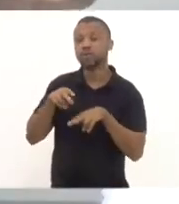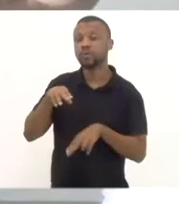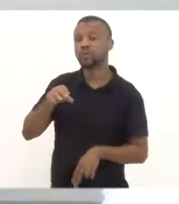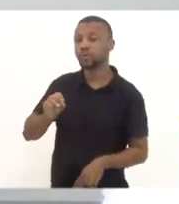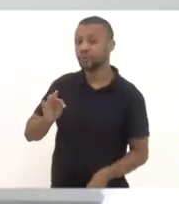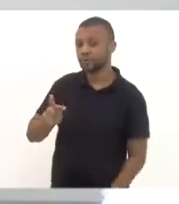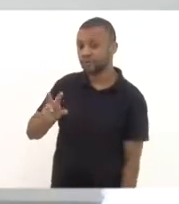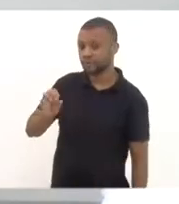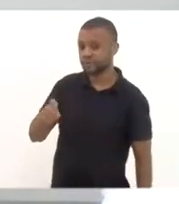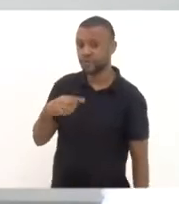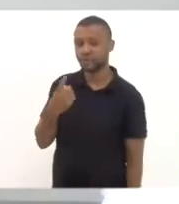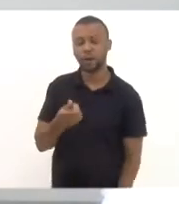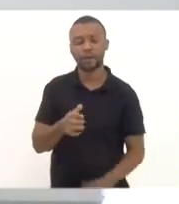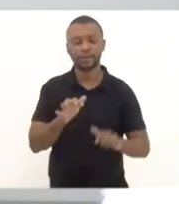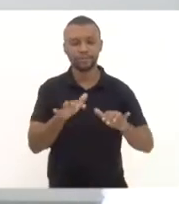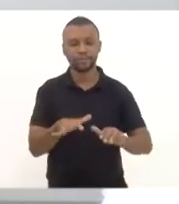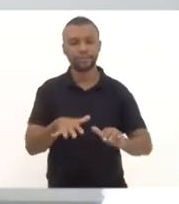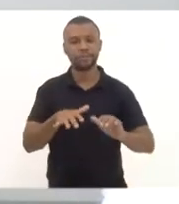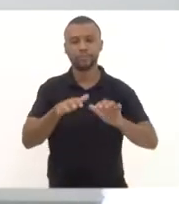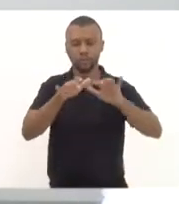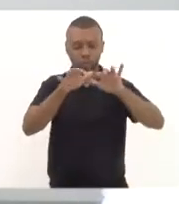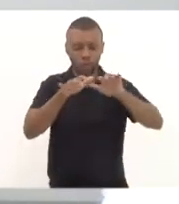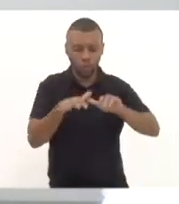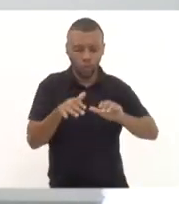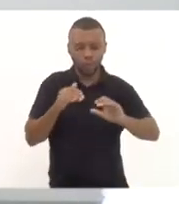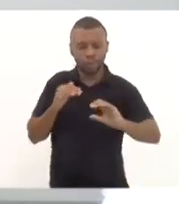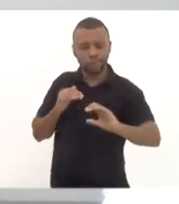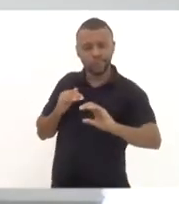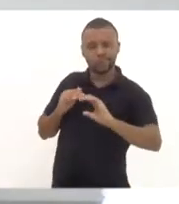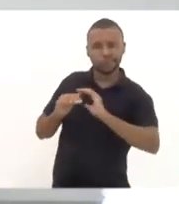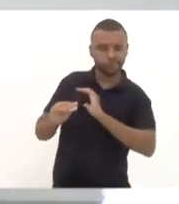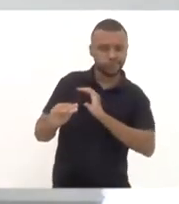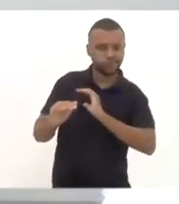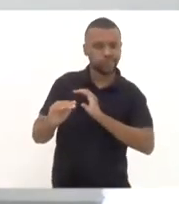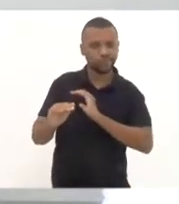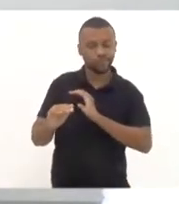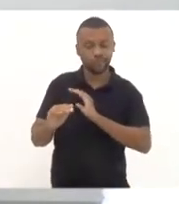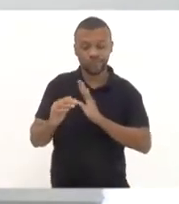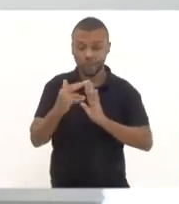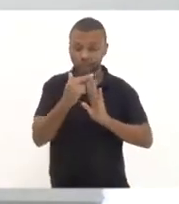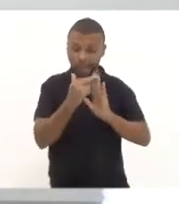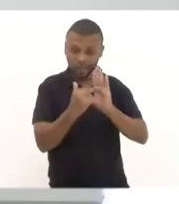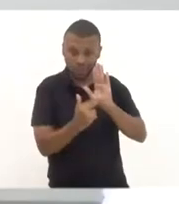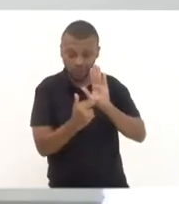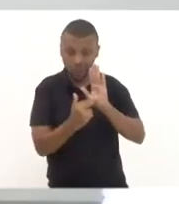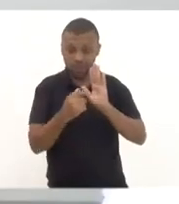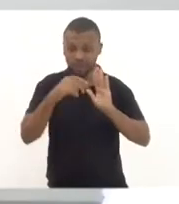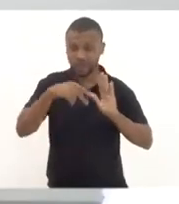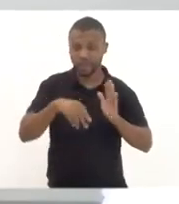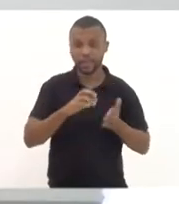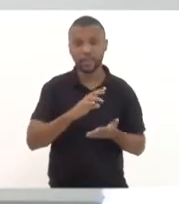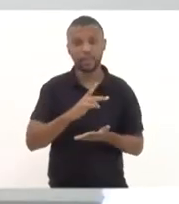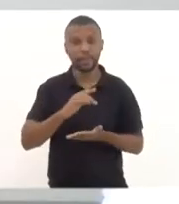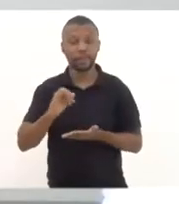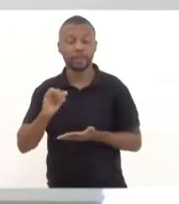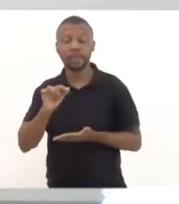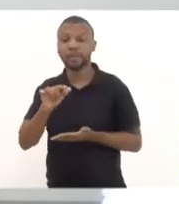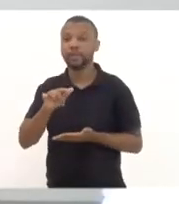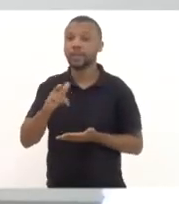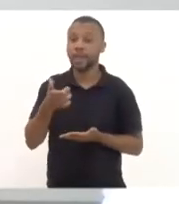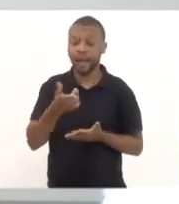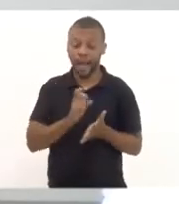viu Nobre Deputado o relatório da nossa CPI exatamente por conta não é uma coisa isolada